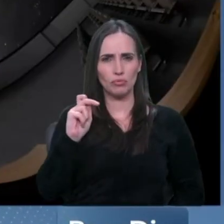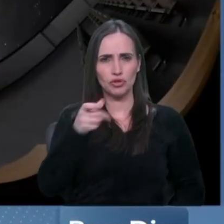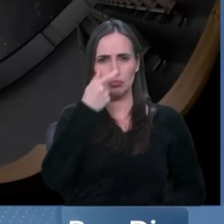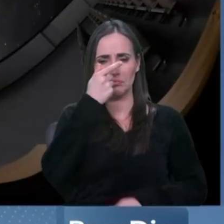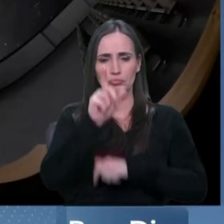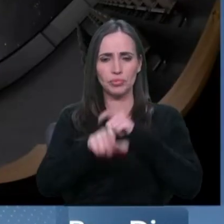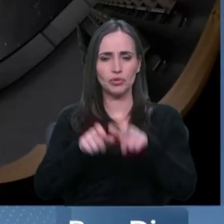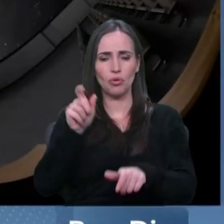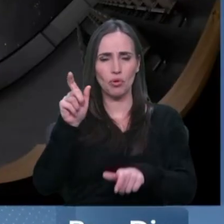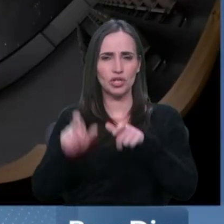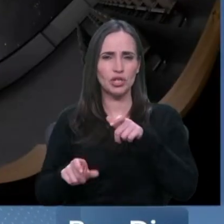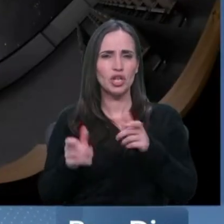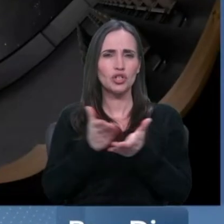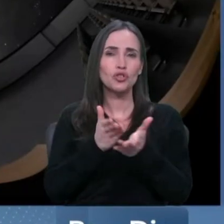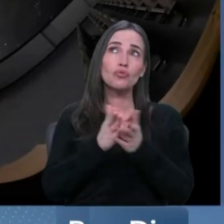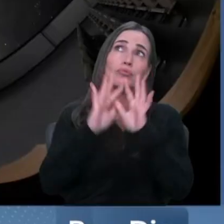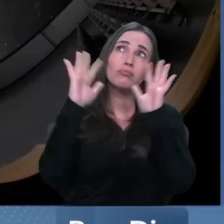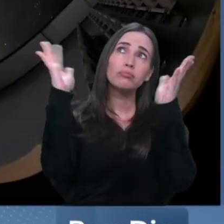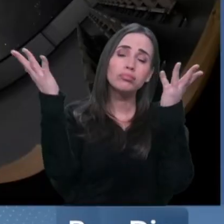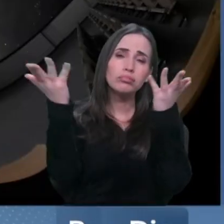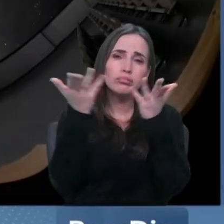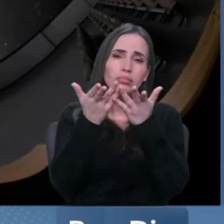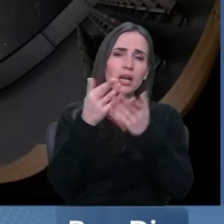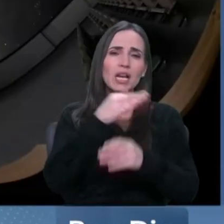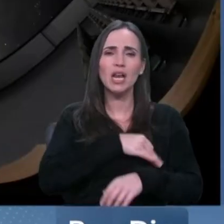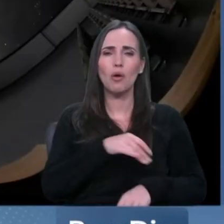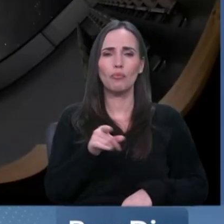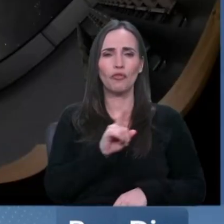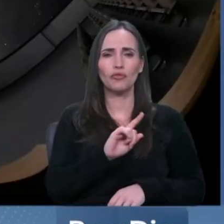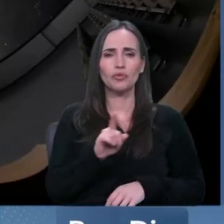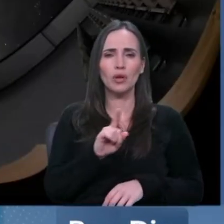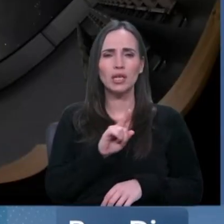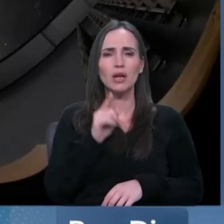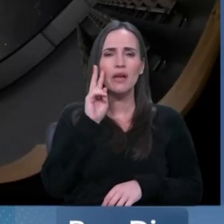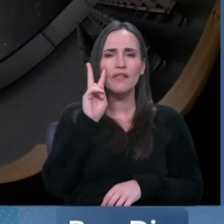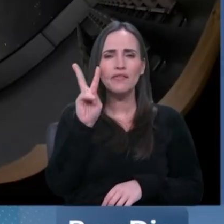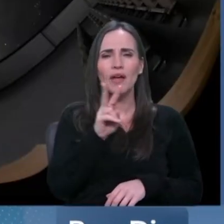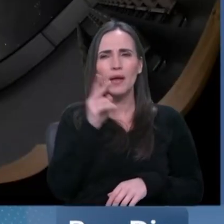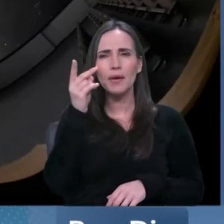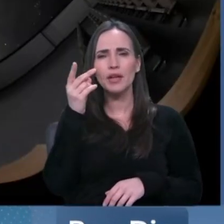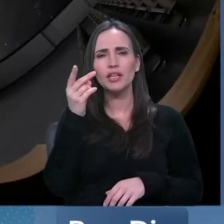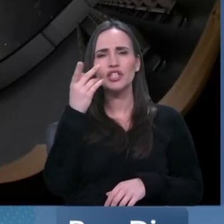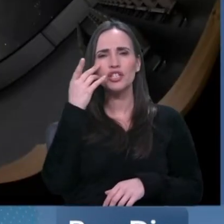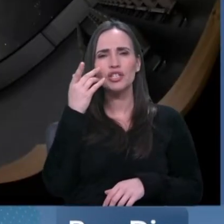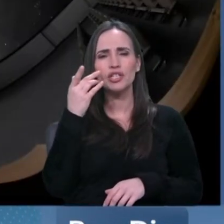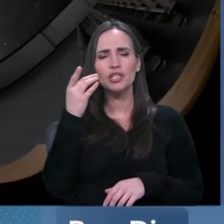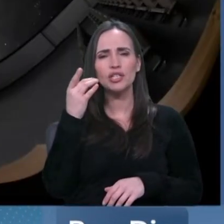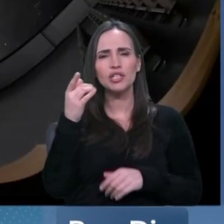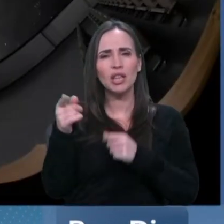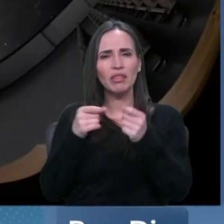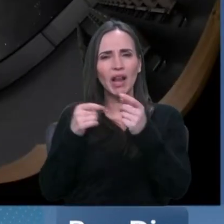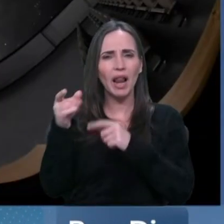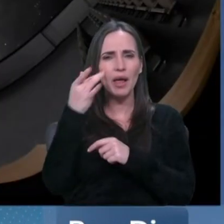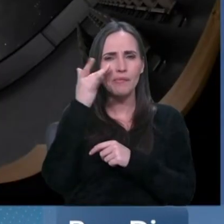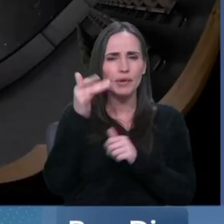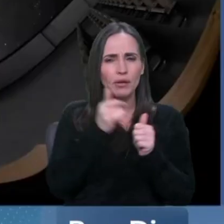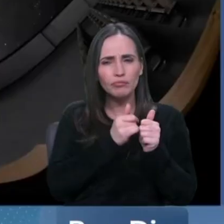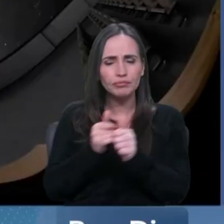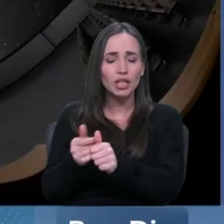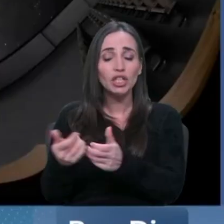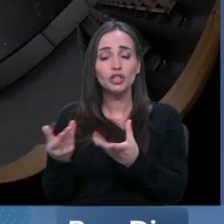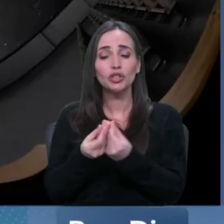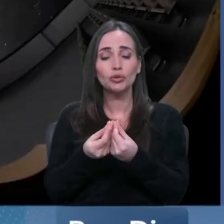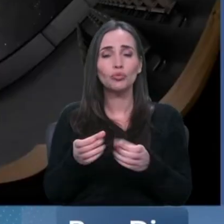astrónomos amadores seguem a evolução do brilho desta estrela e depois juntaram-se aos profissionais para perceber o que é que está a acontecer. É uma história muito bonita por causa